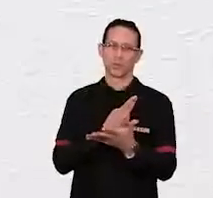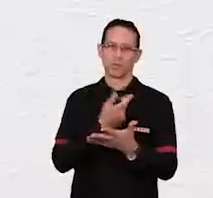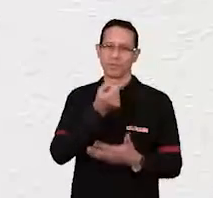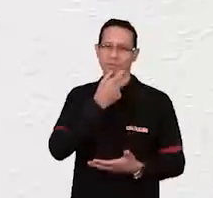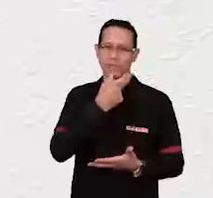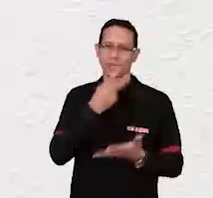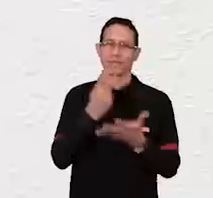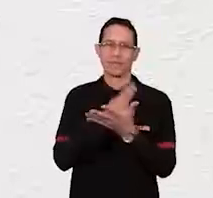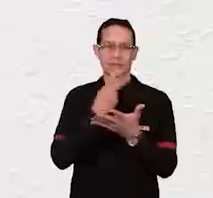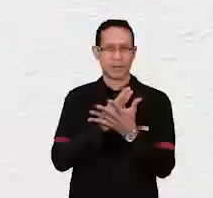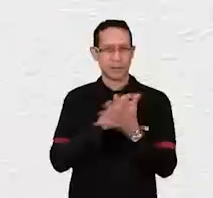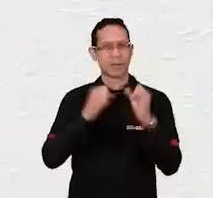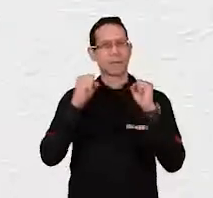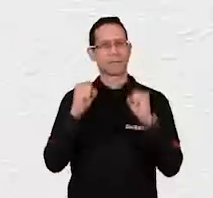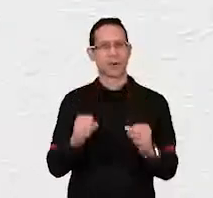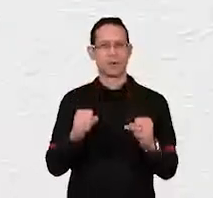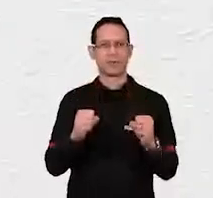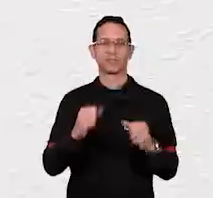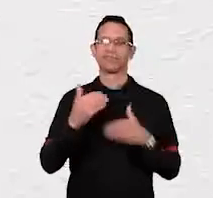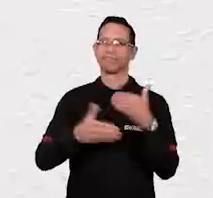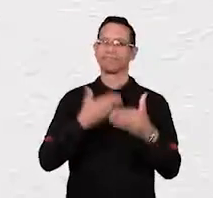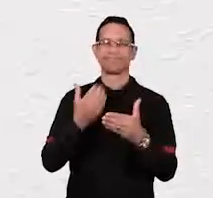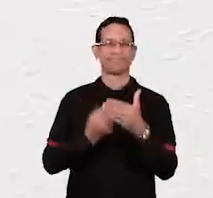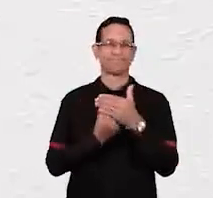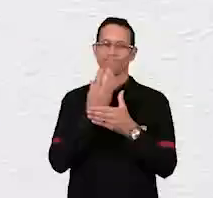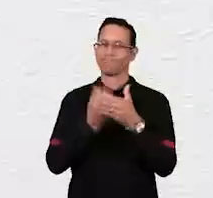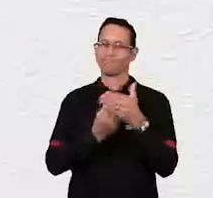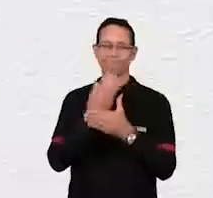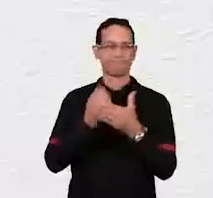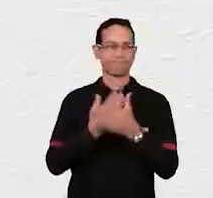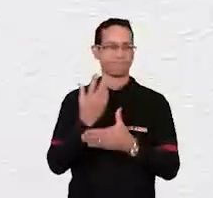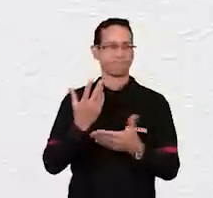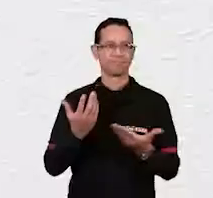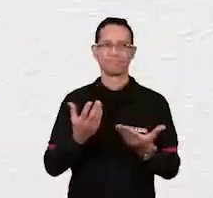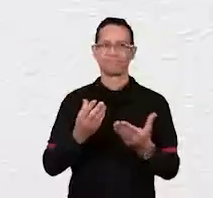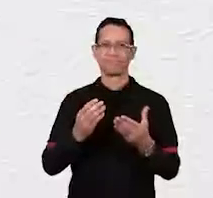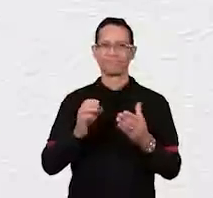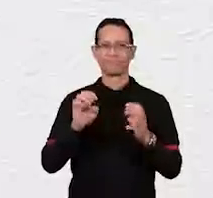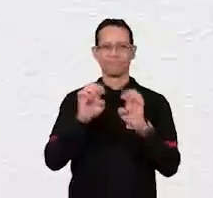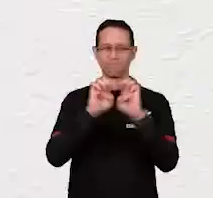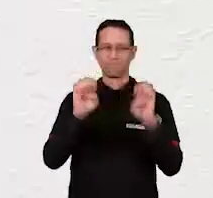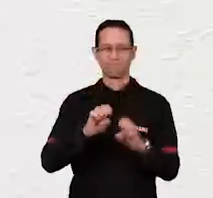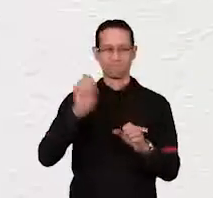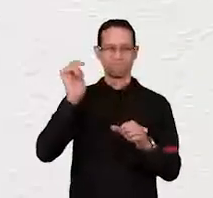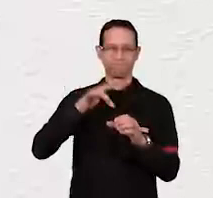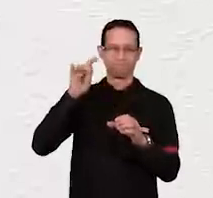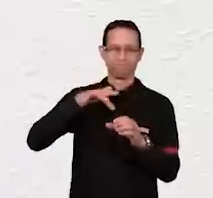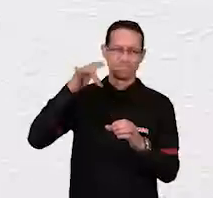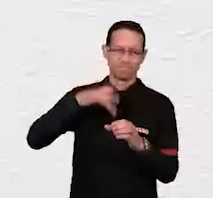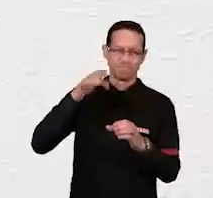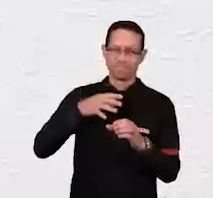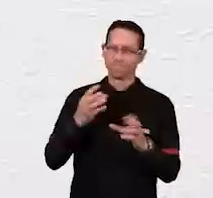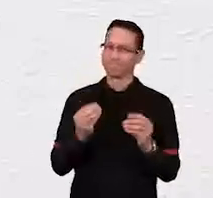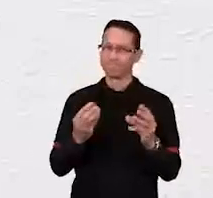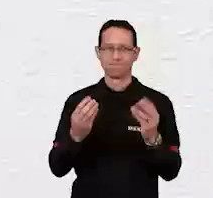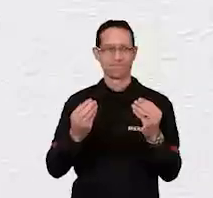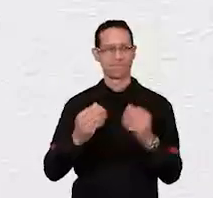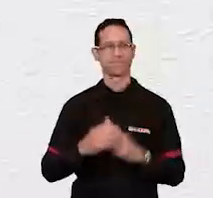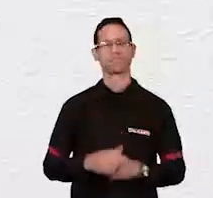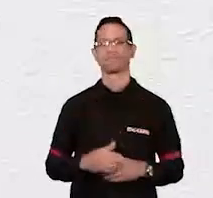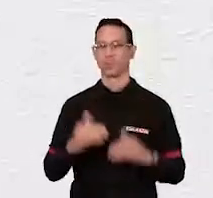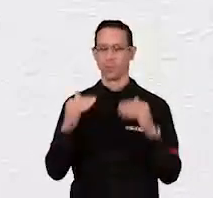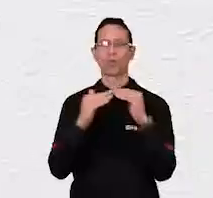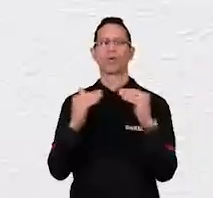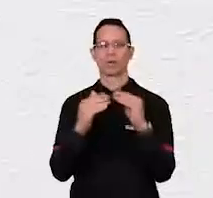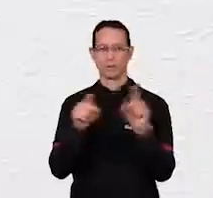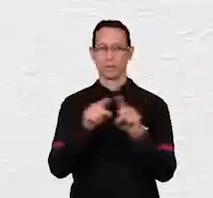medicamentoso, e aí quando você vai ver, você só vai criando super bugs ou super estruturas dentro desse conduto auditivo, e mais uma vez eu concordo